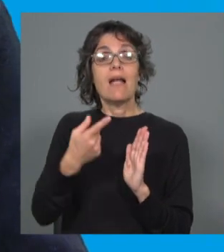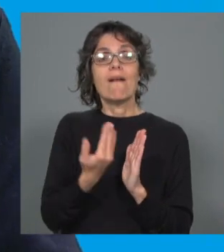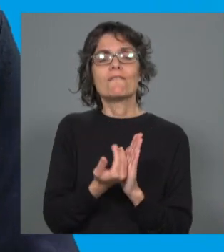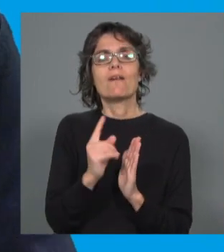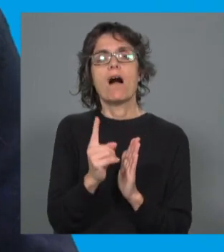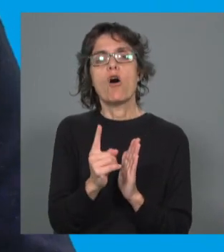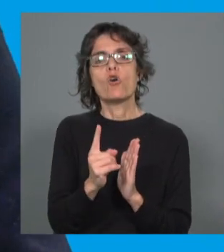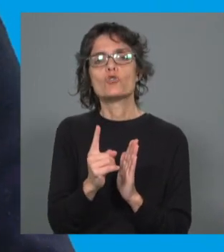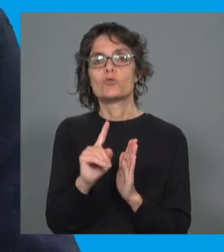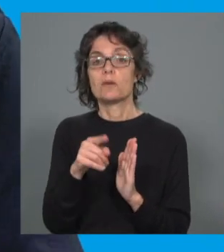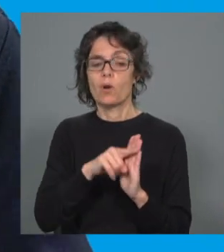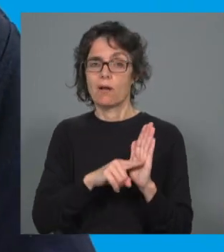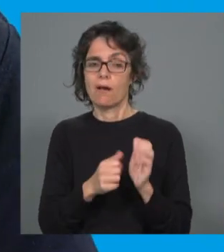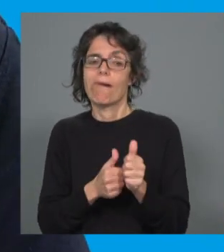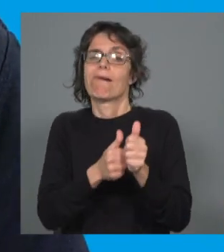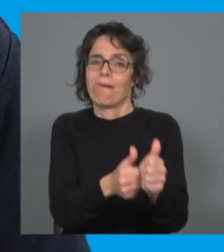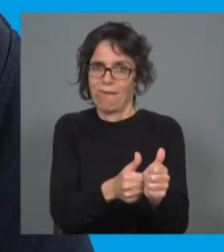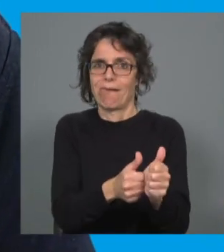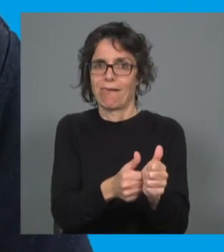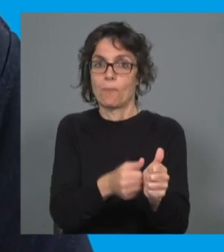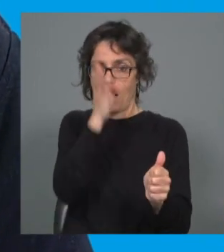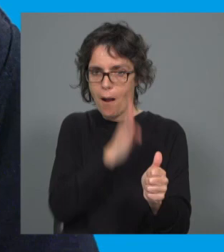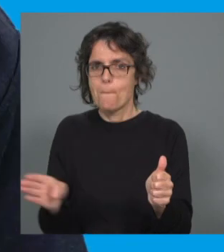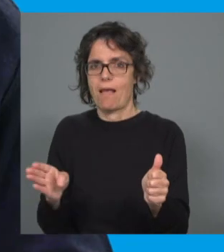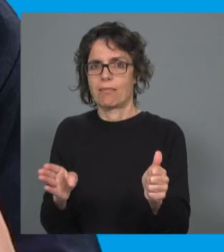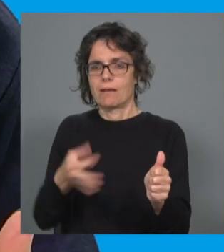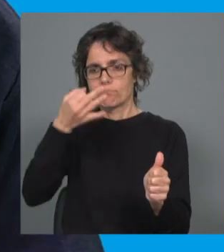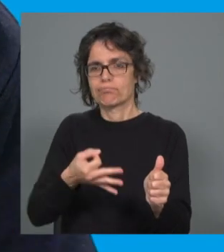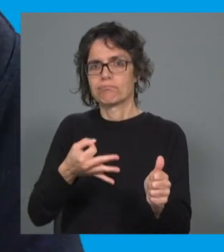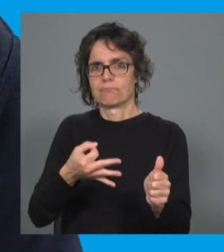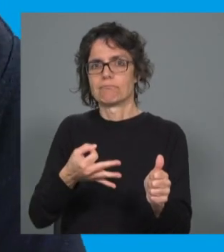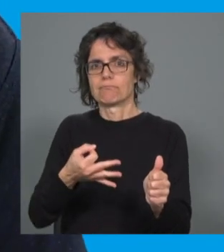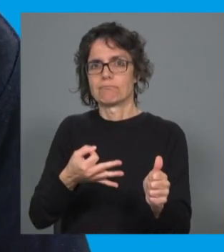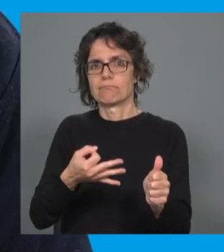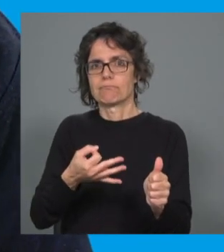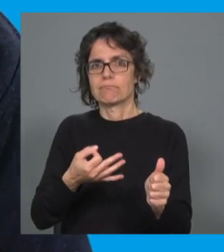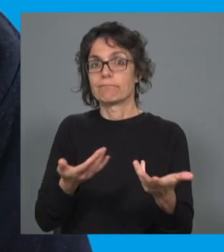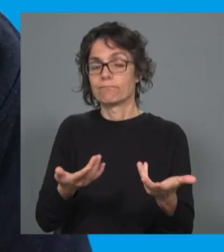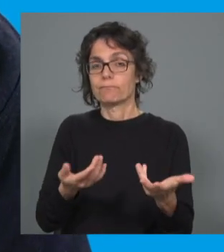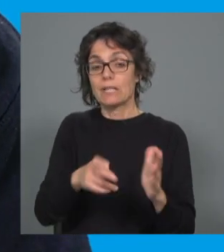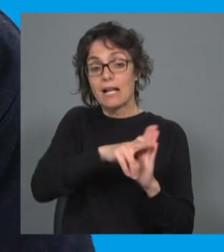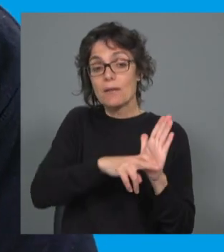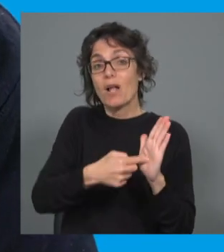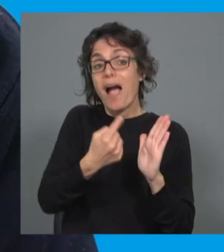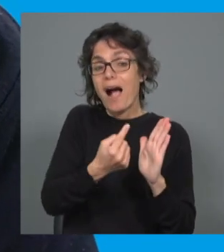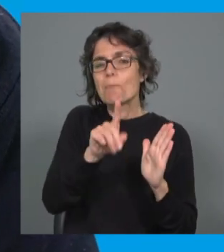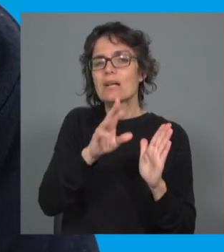de cumprimento da regulamentação que, apesar de tudo, vai existindo.